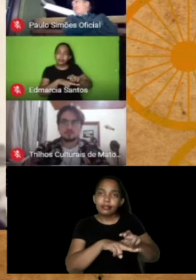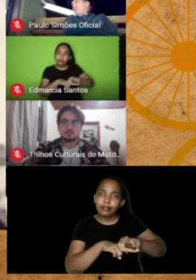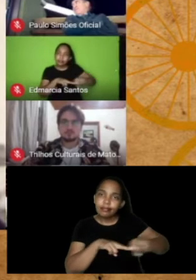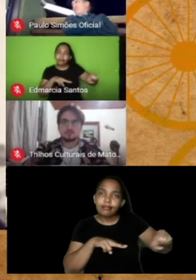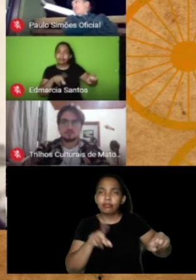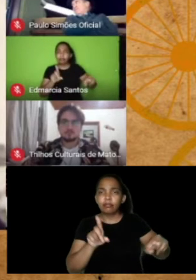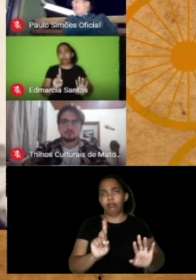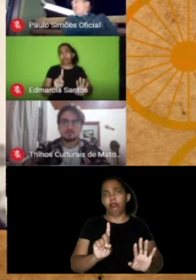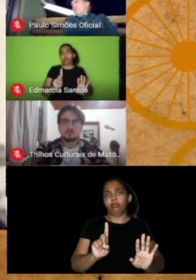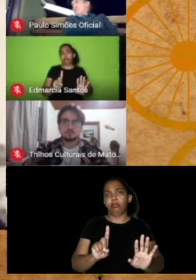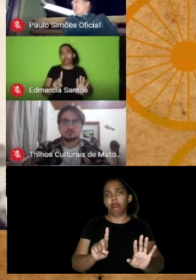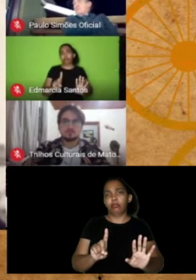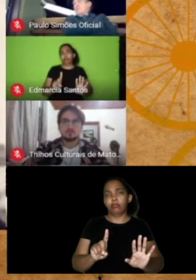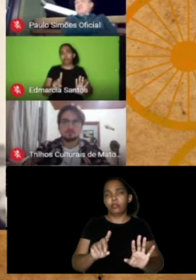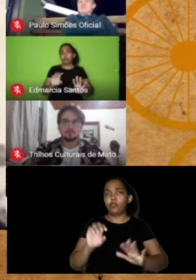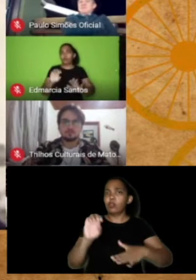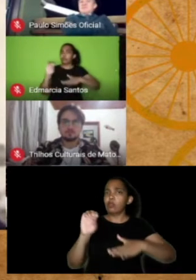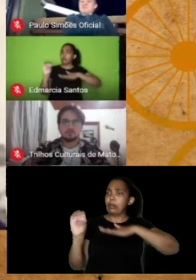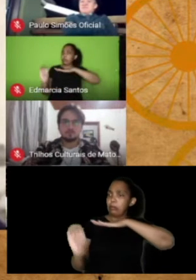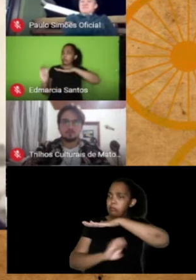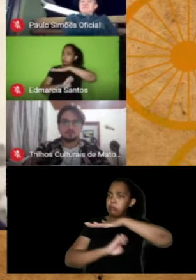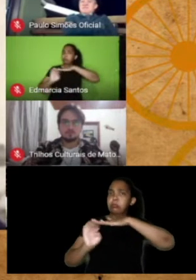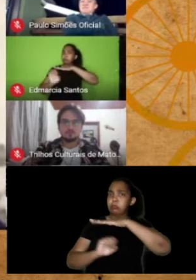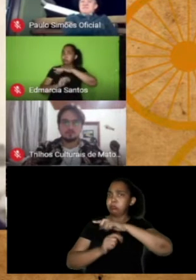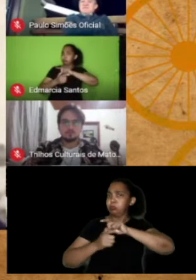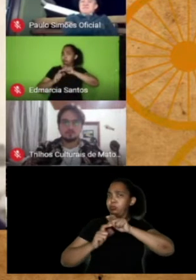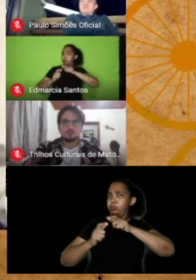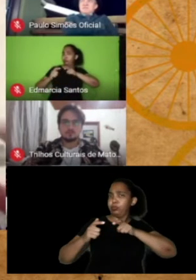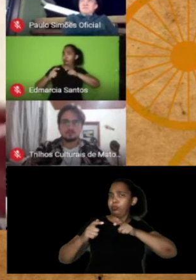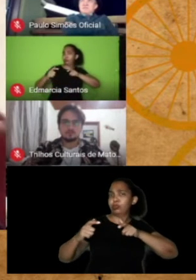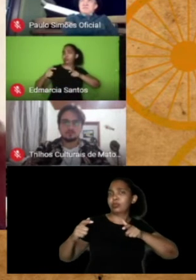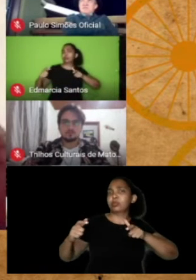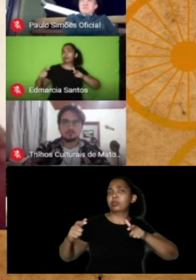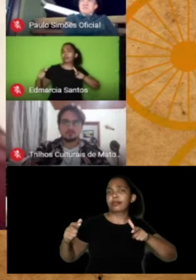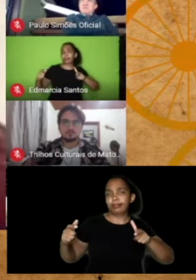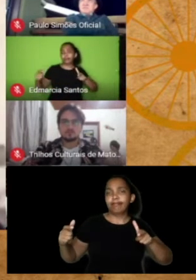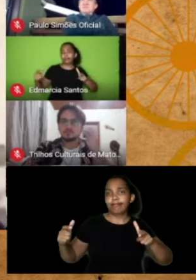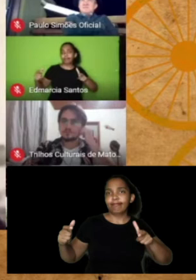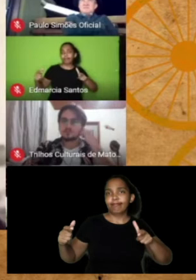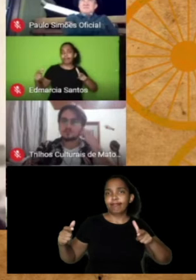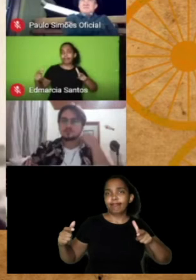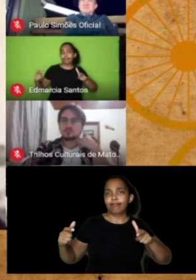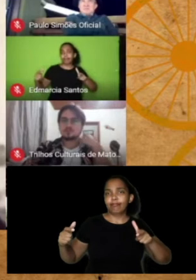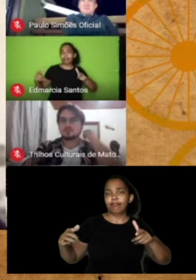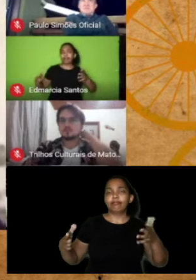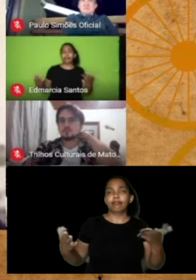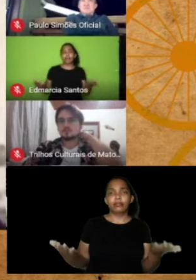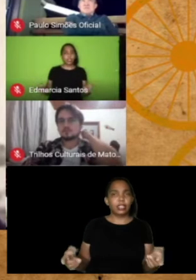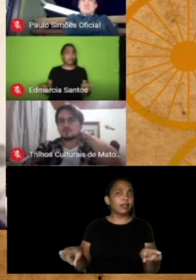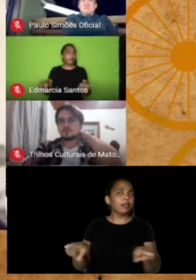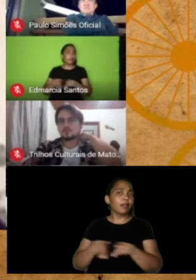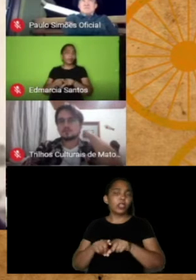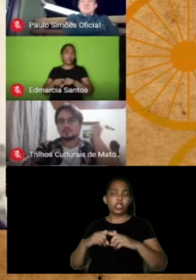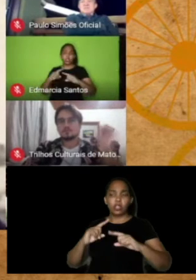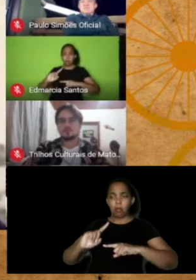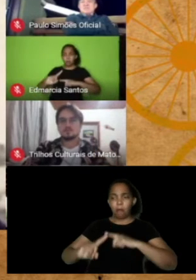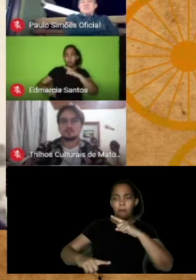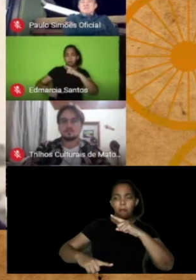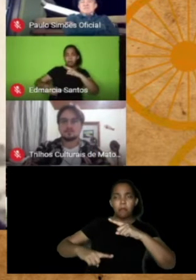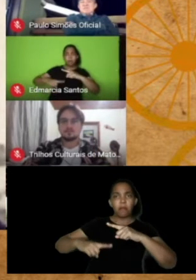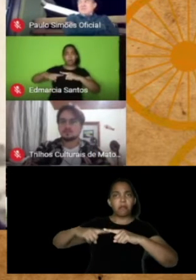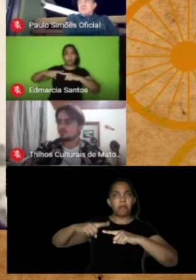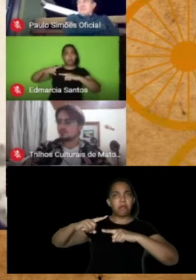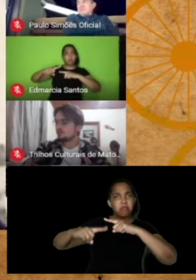indústria, ela foi o maior modo modo logístico, modal de desenvolvimento, foi